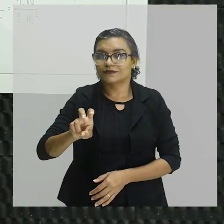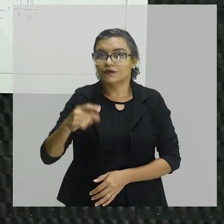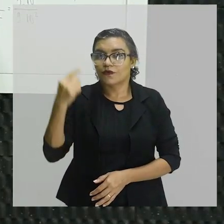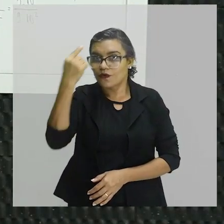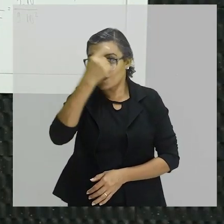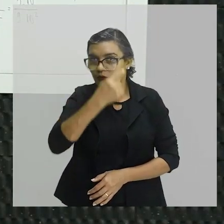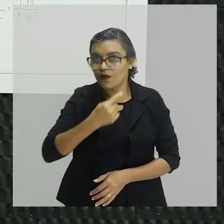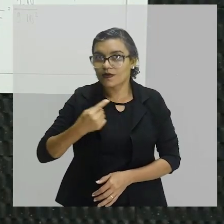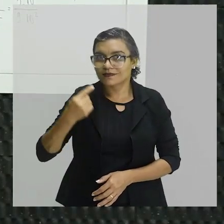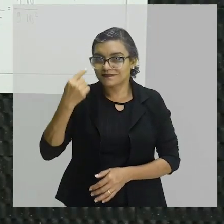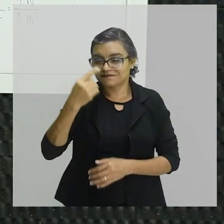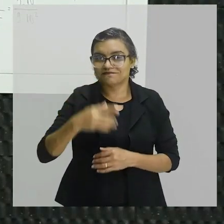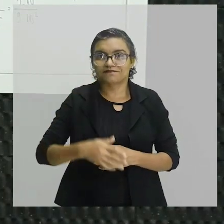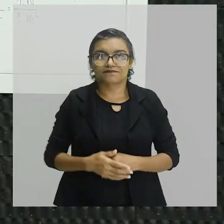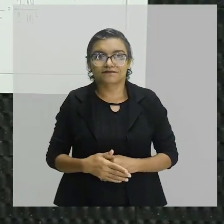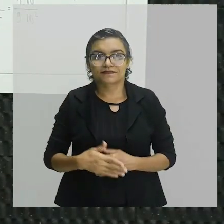Então,